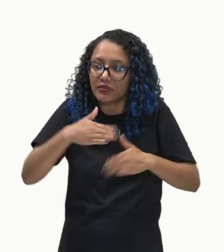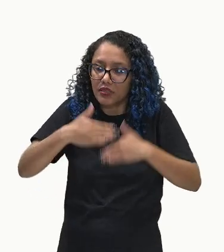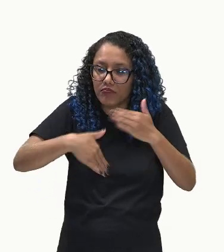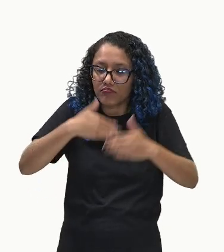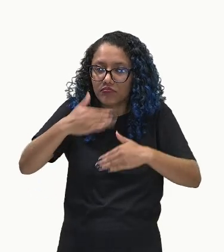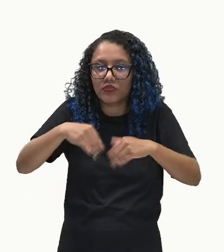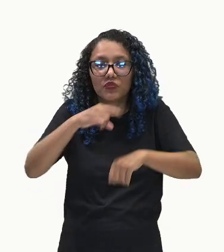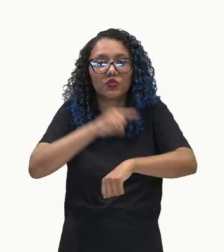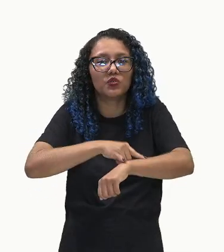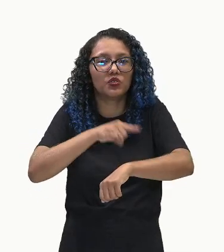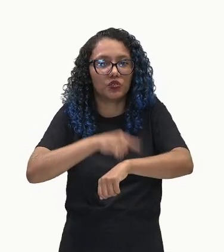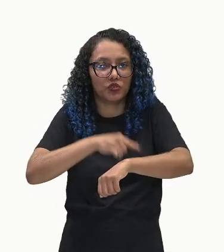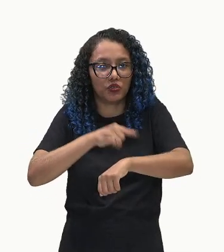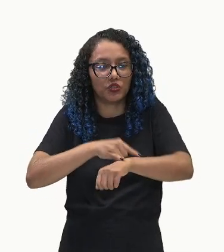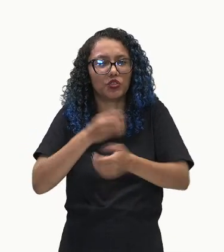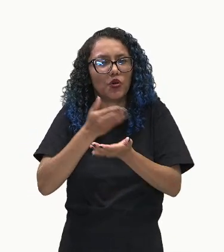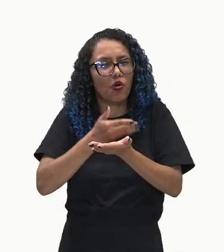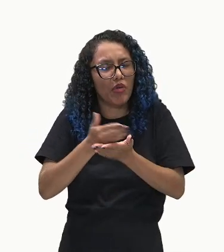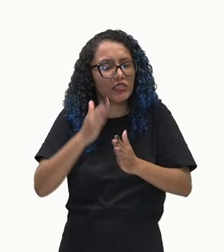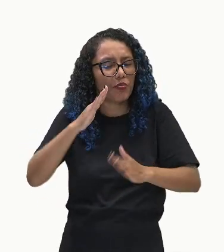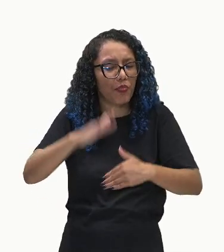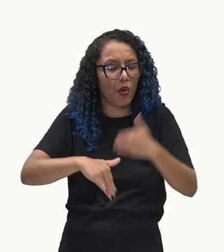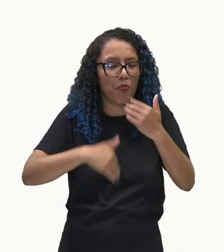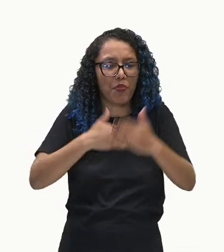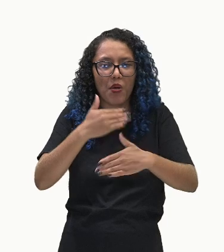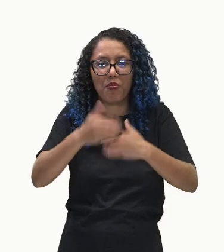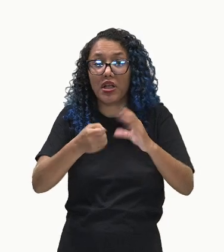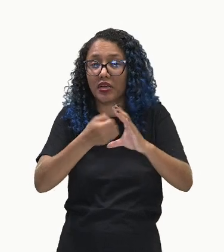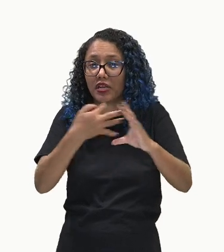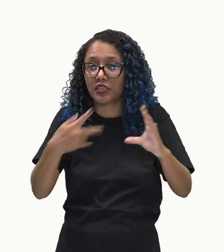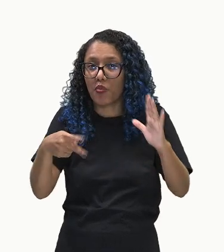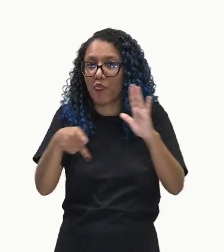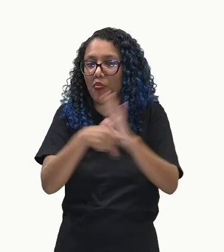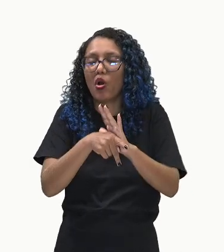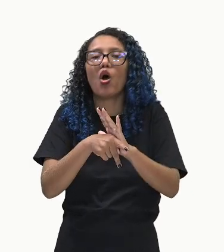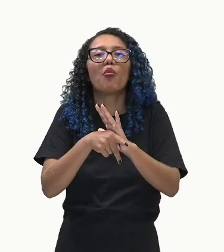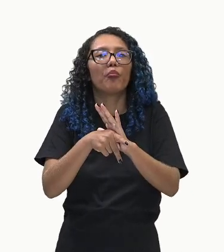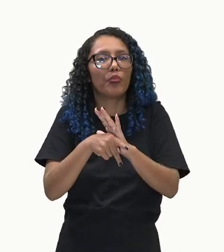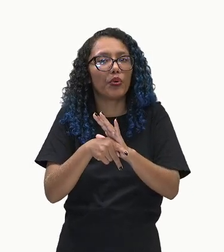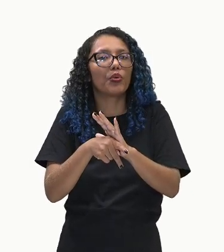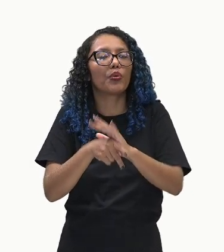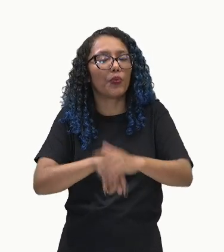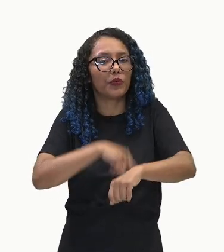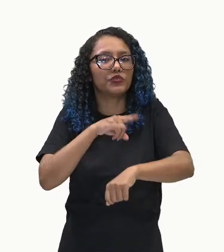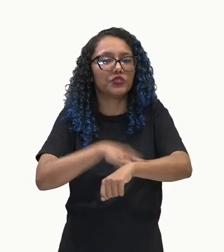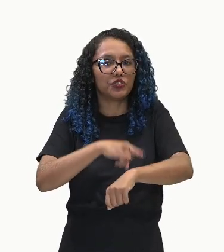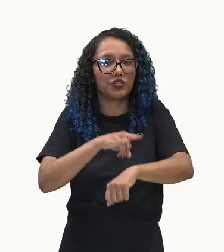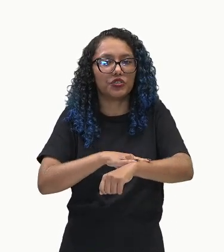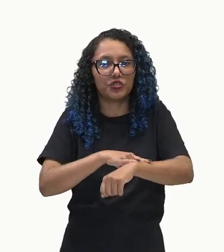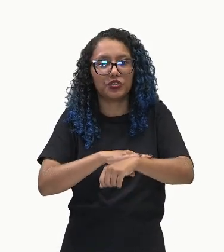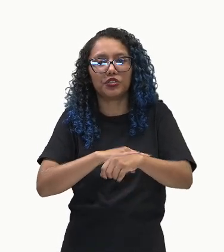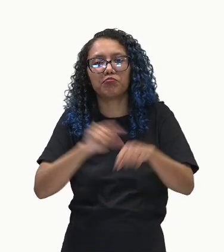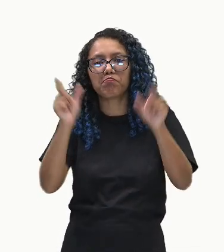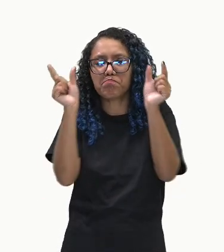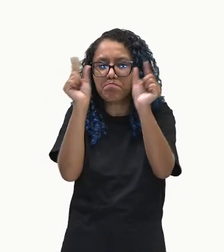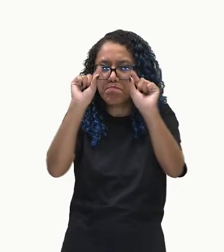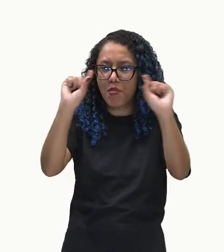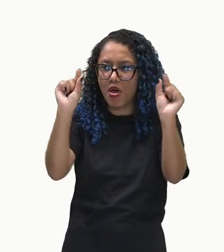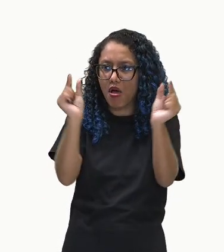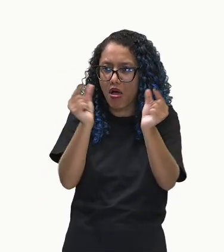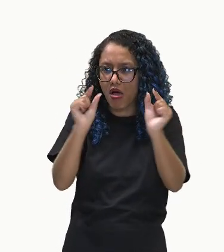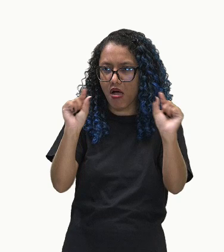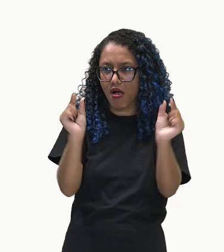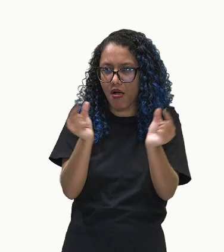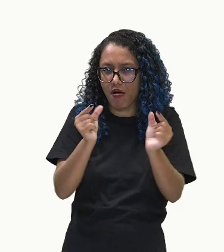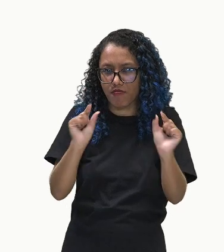a consistência e a característica daquilo que nós eliminamos, vai passando por essas vias.